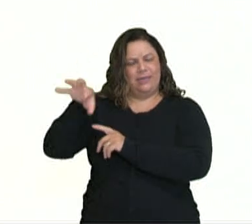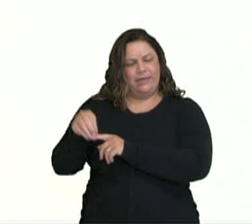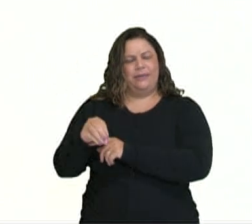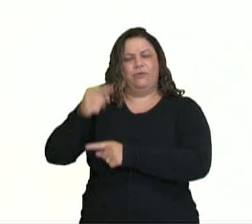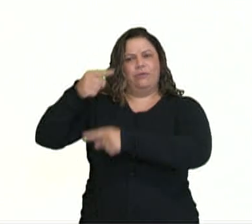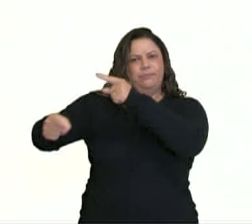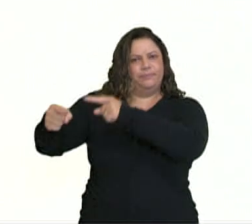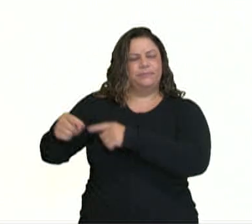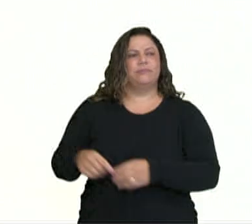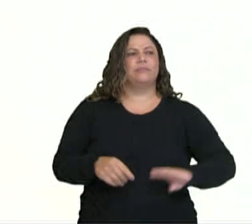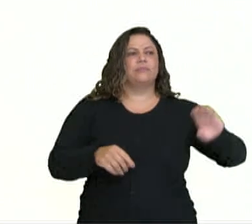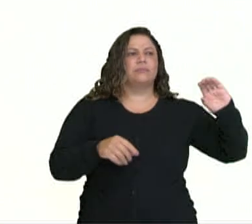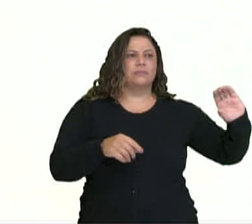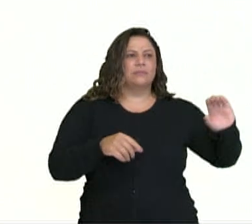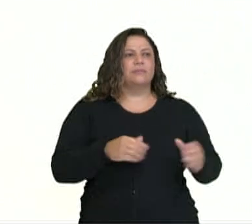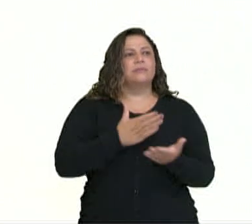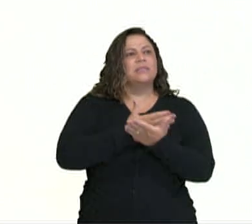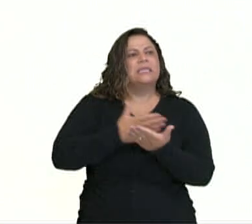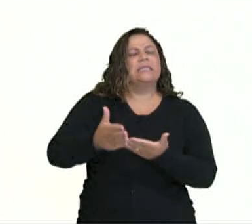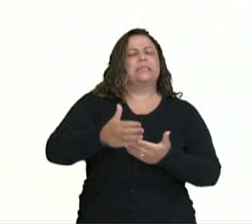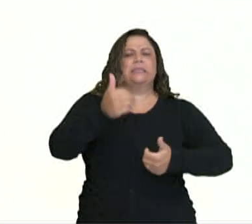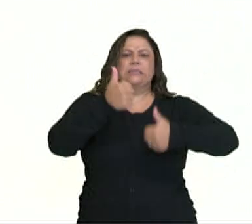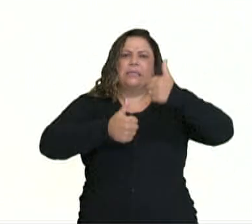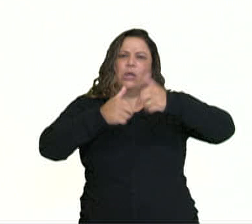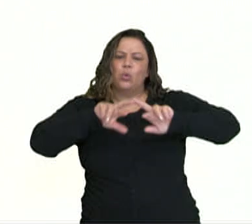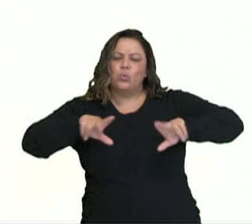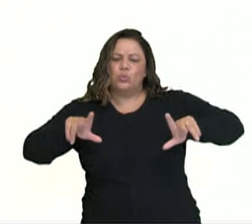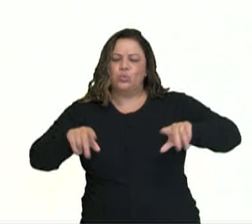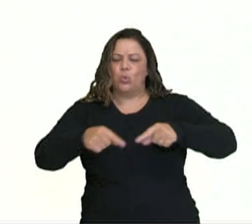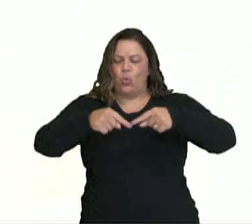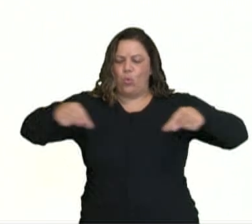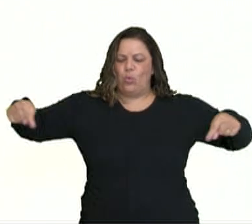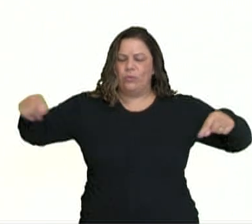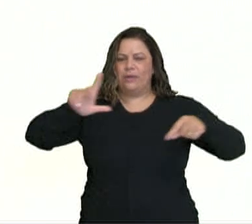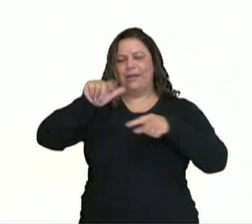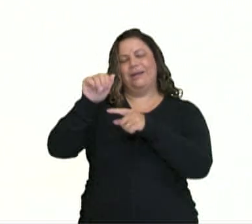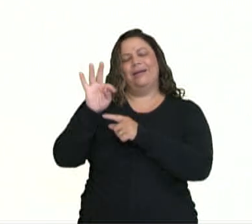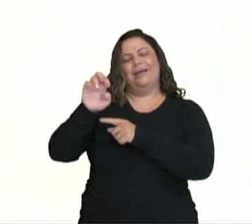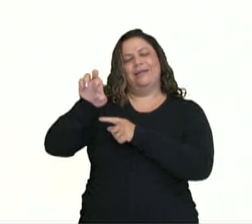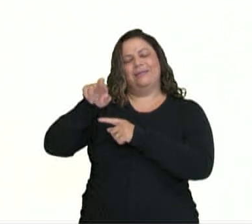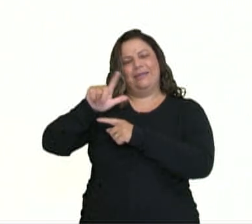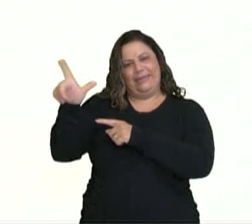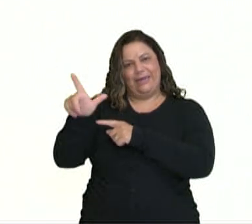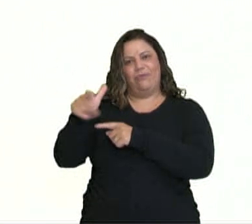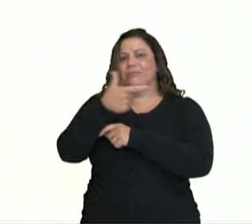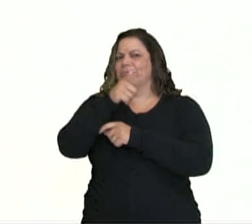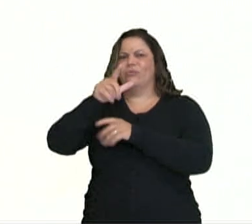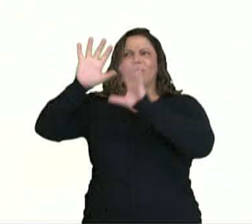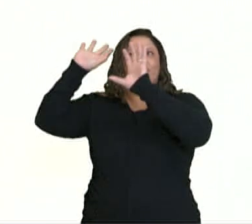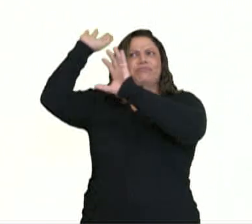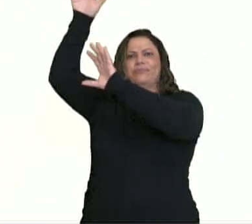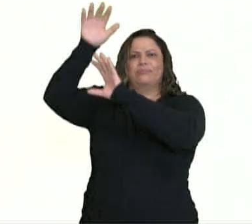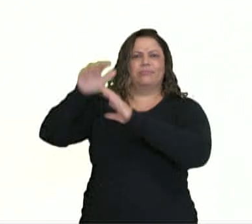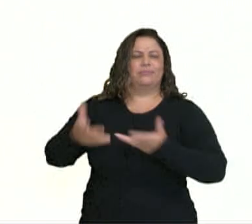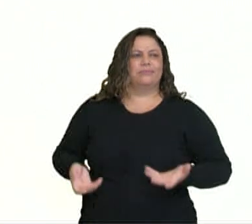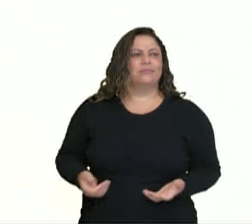C, inicia-se o jogo na lateral e não tem tiro de meta. E a